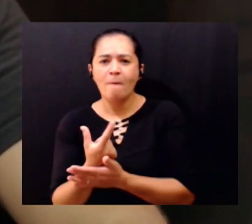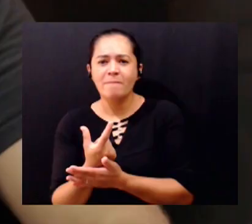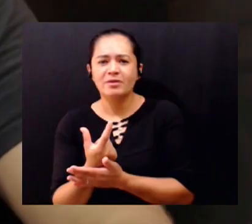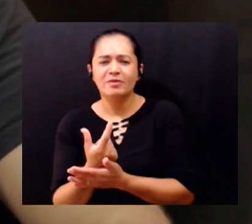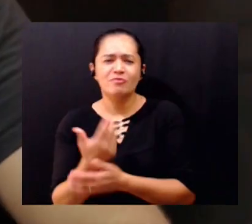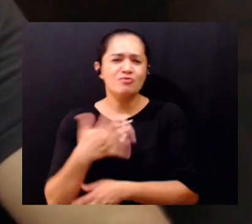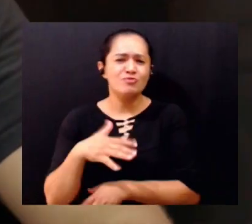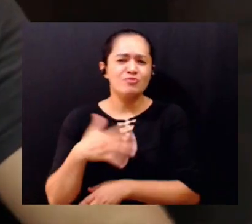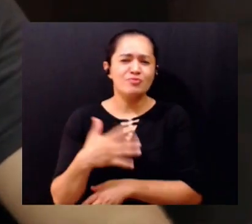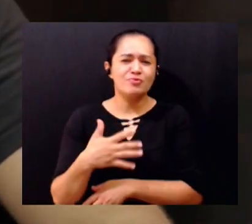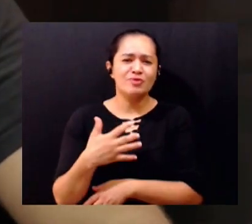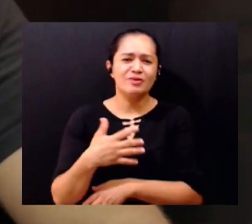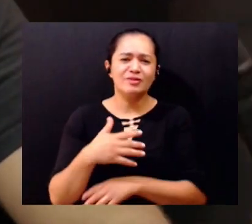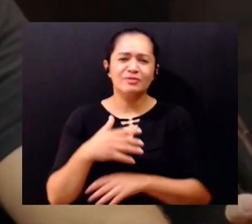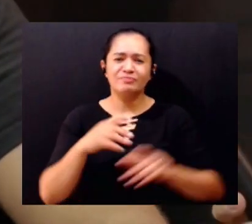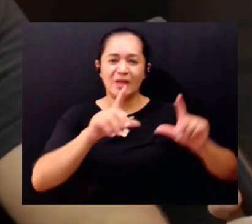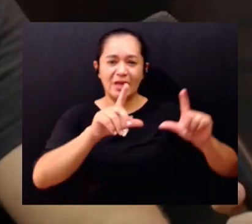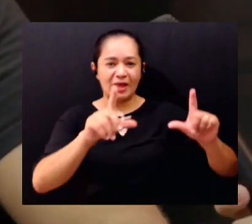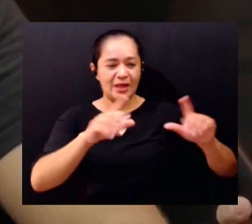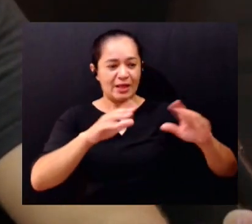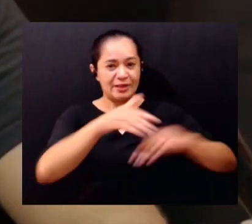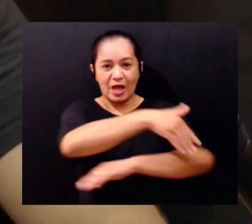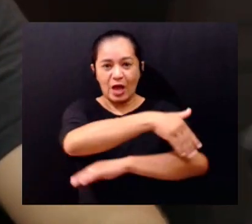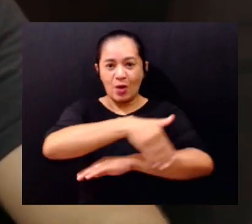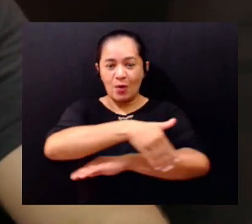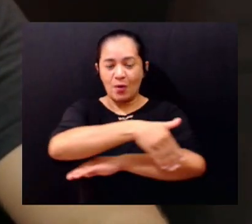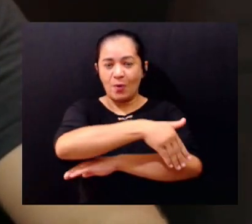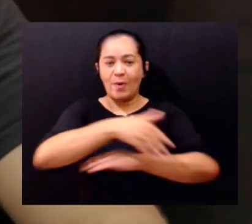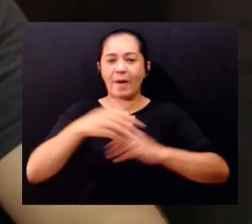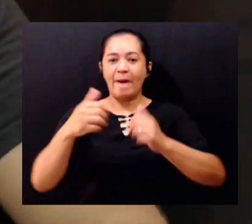minha casa tinha uma